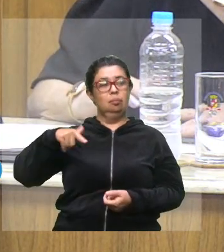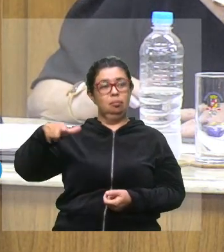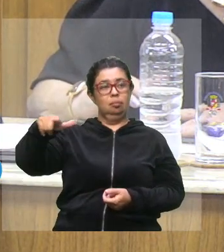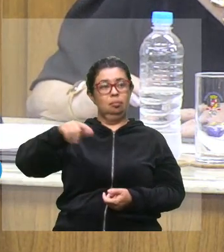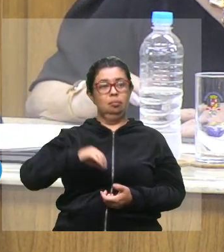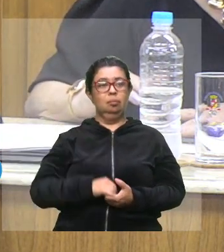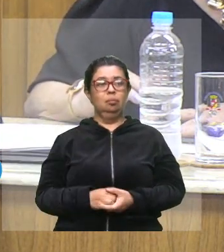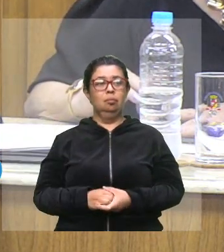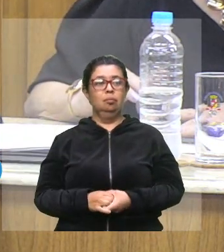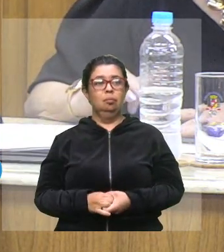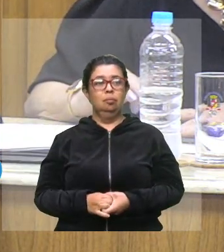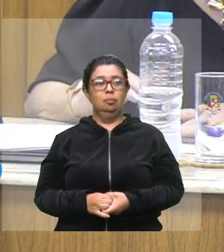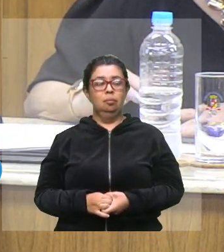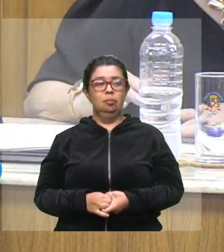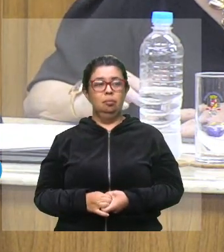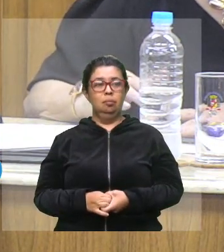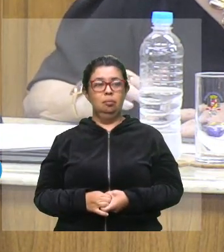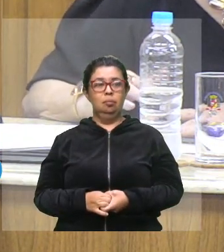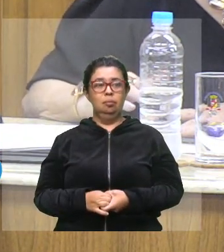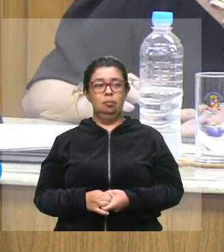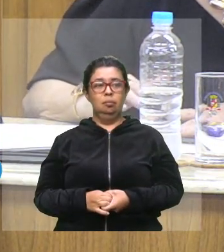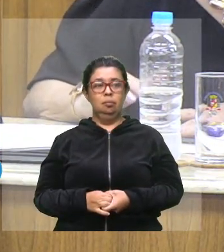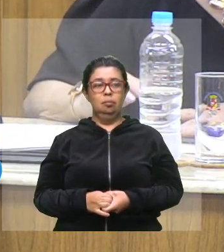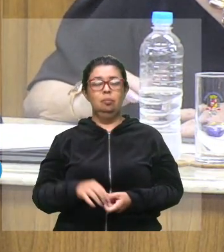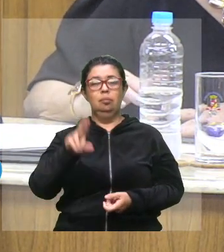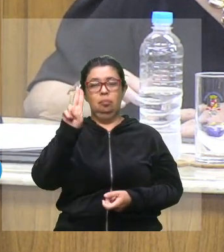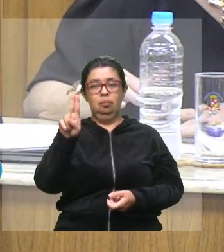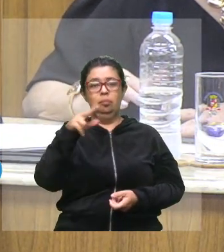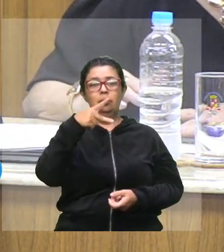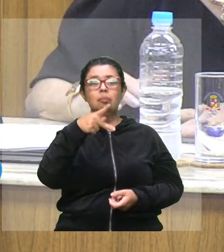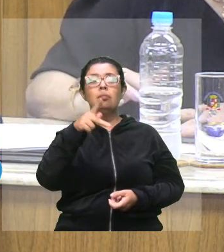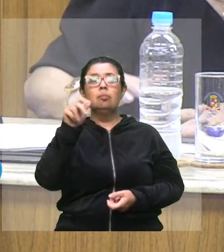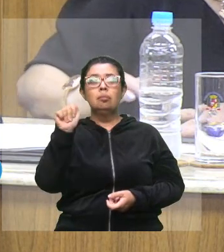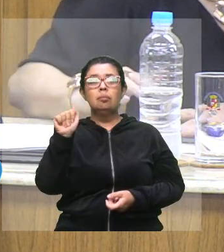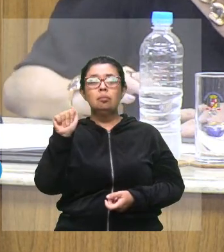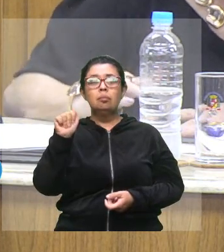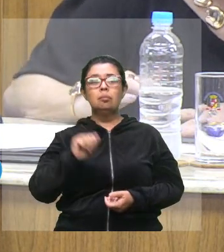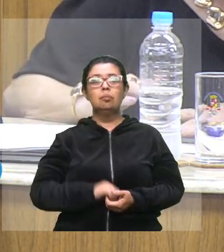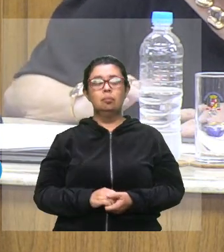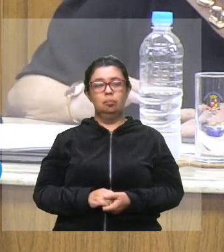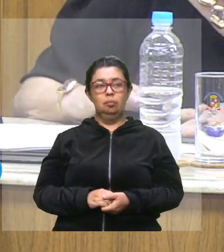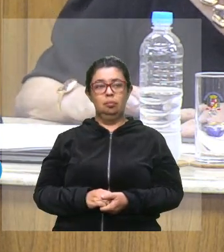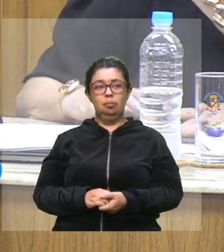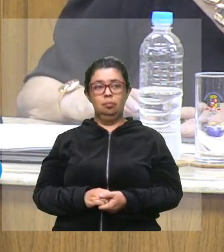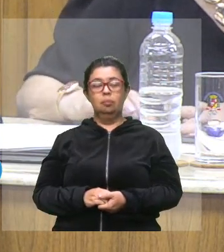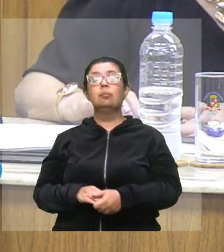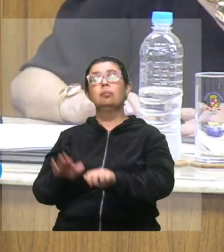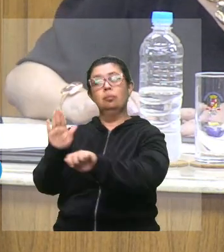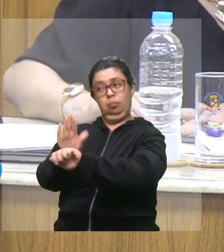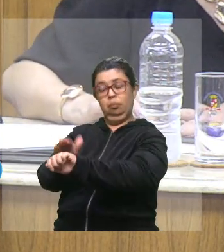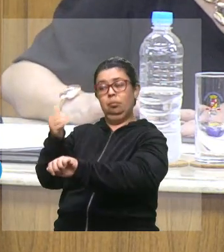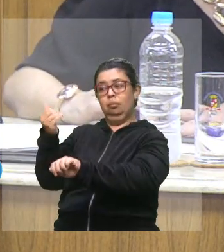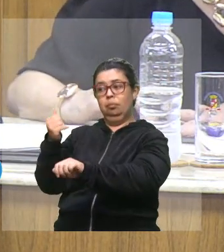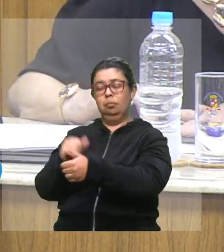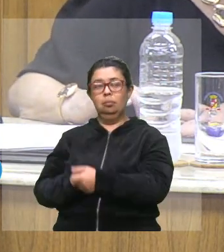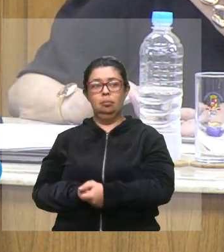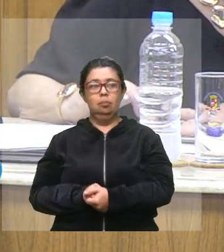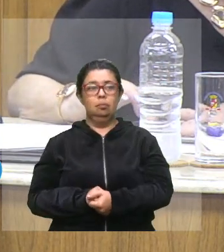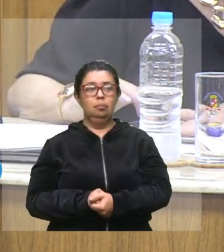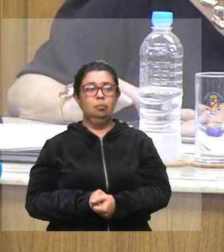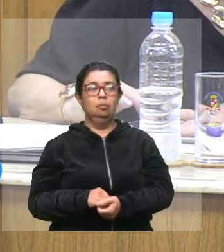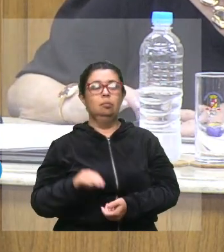na unidade de pronto de atendimento, lá na UPA. Eu fui acompanhado, fiz o convite à senhora